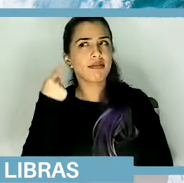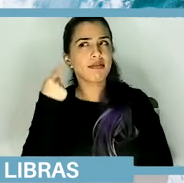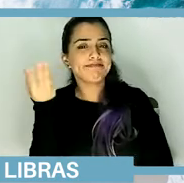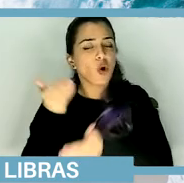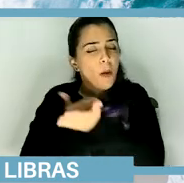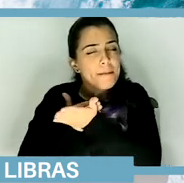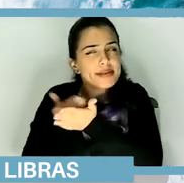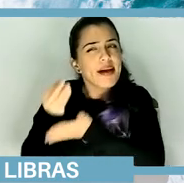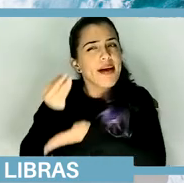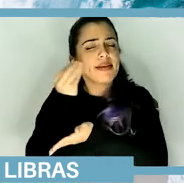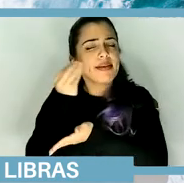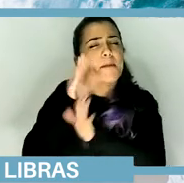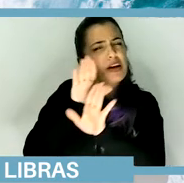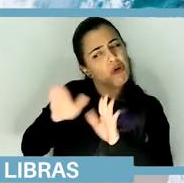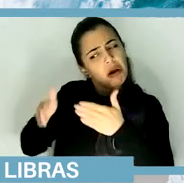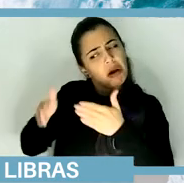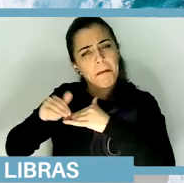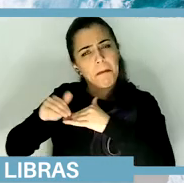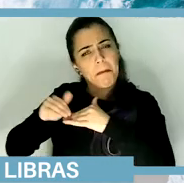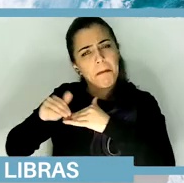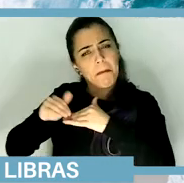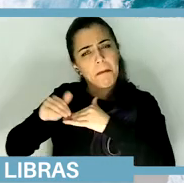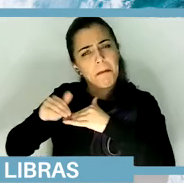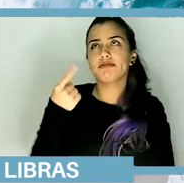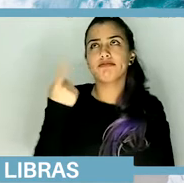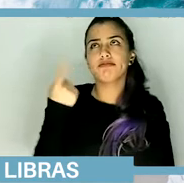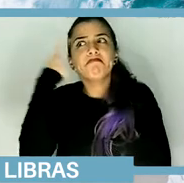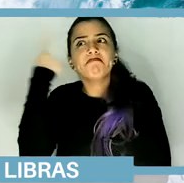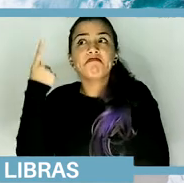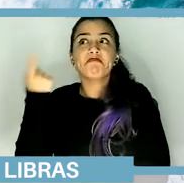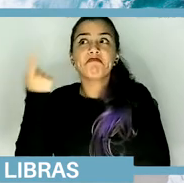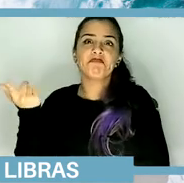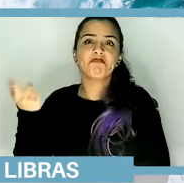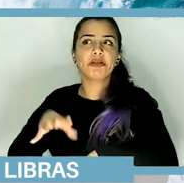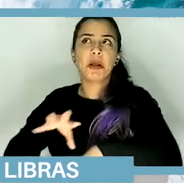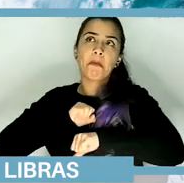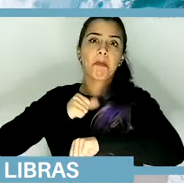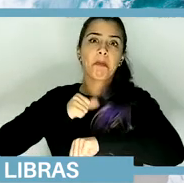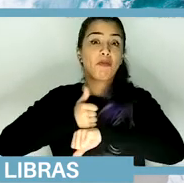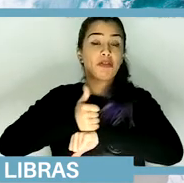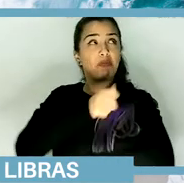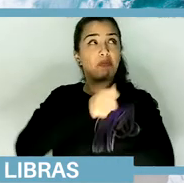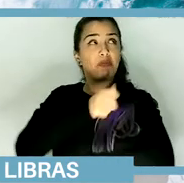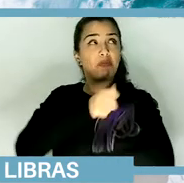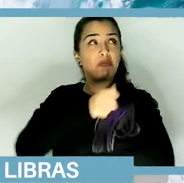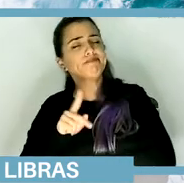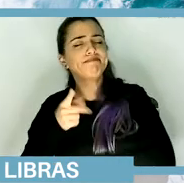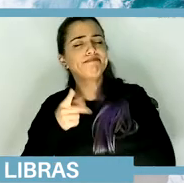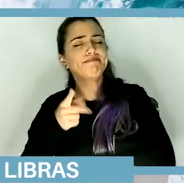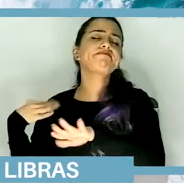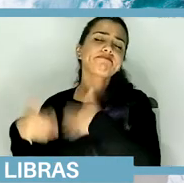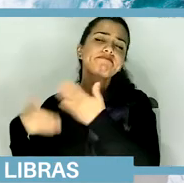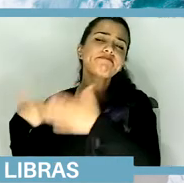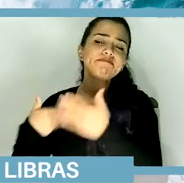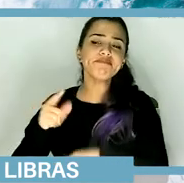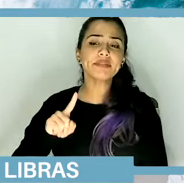mais acadêmica mesmo pensando em ser professor pode fazer mestrado doutorado E no meio disto é nessa